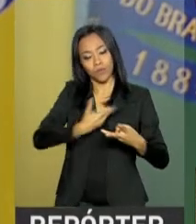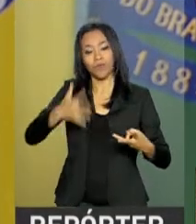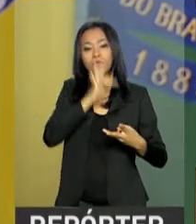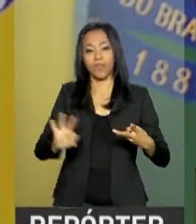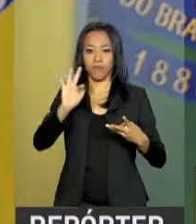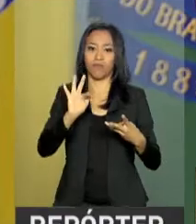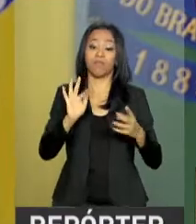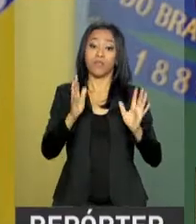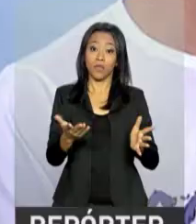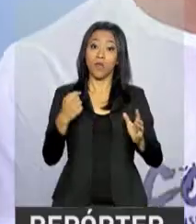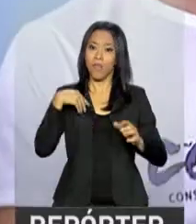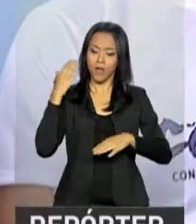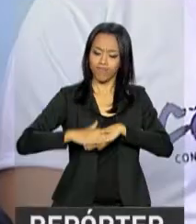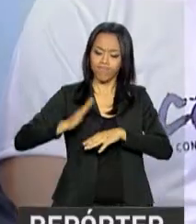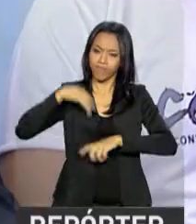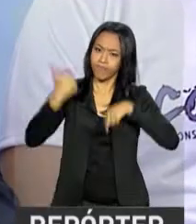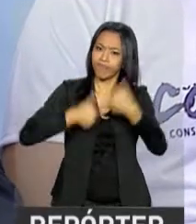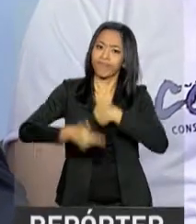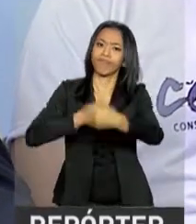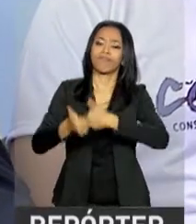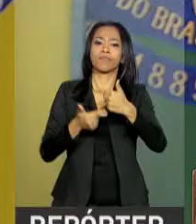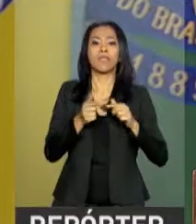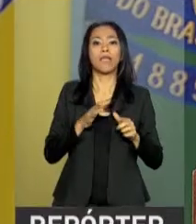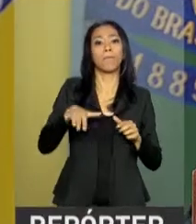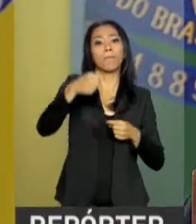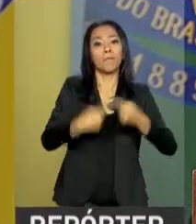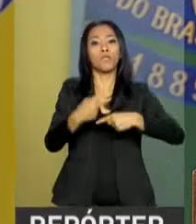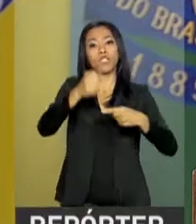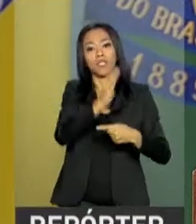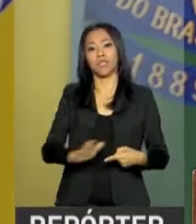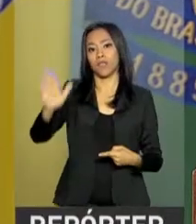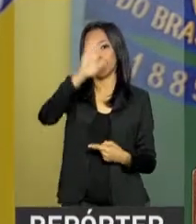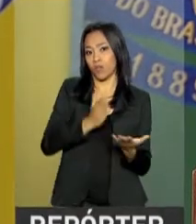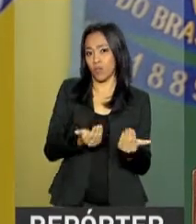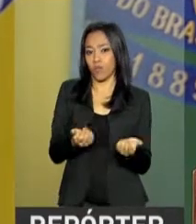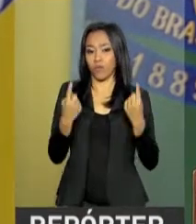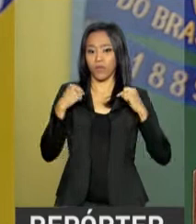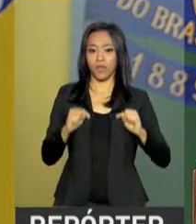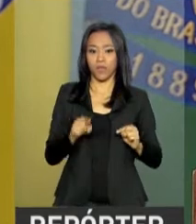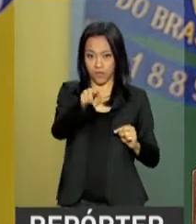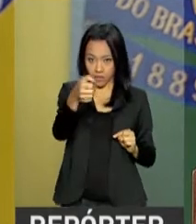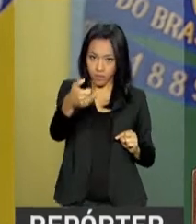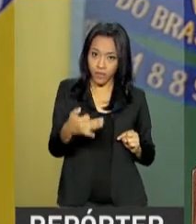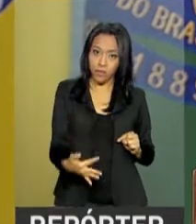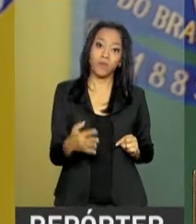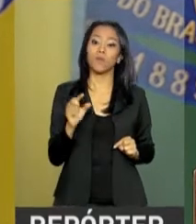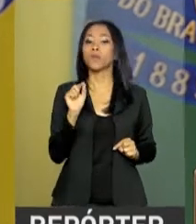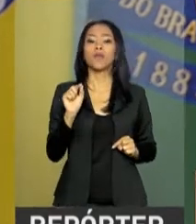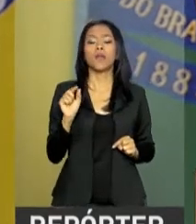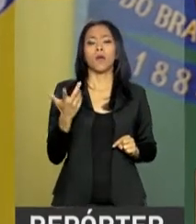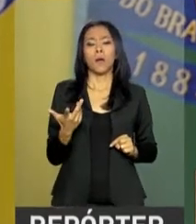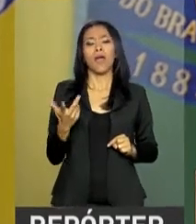na execução da política nacional de juventude está digamos assim a pedra fundamental de uma política